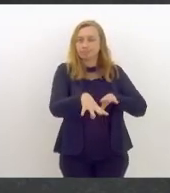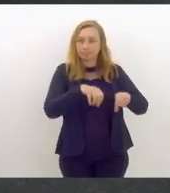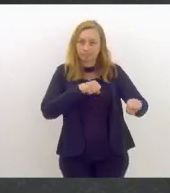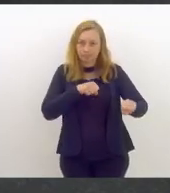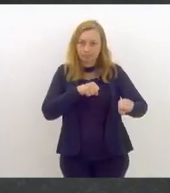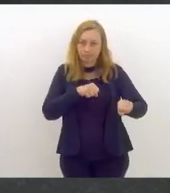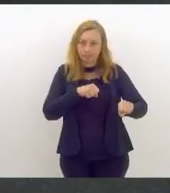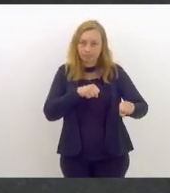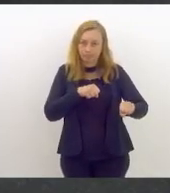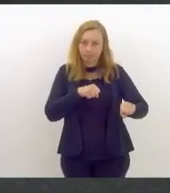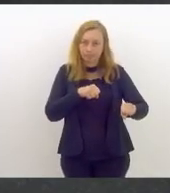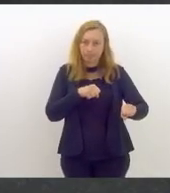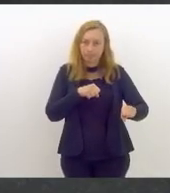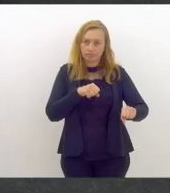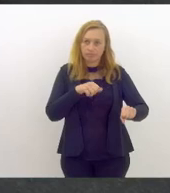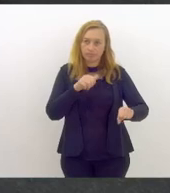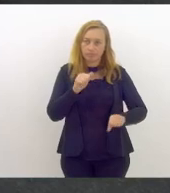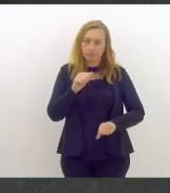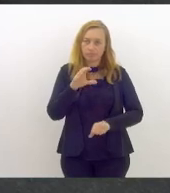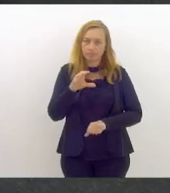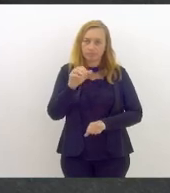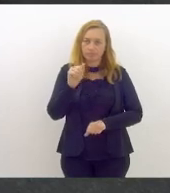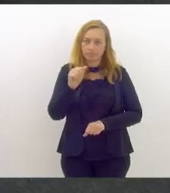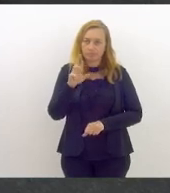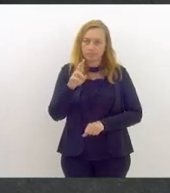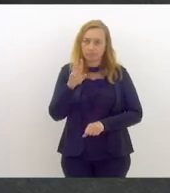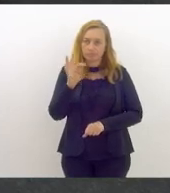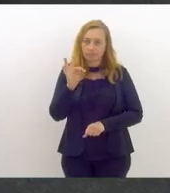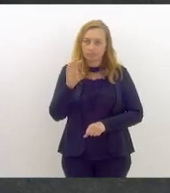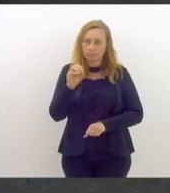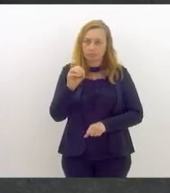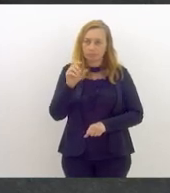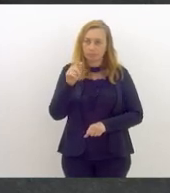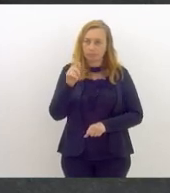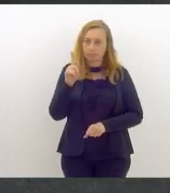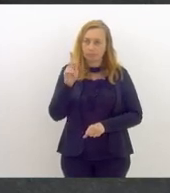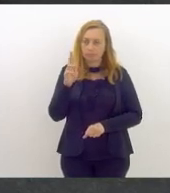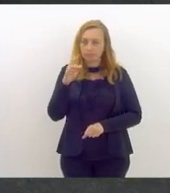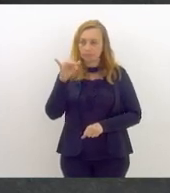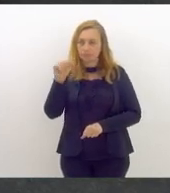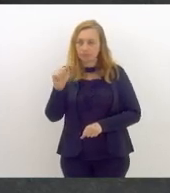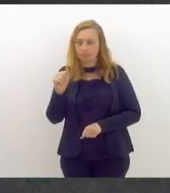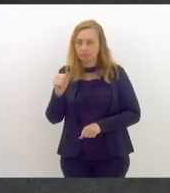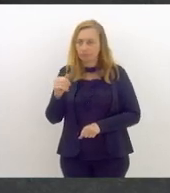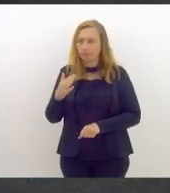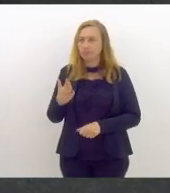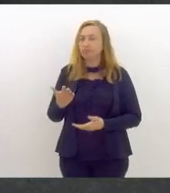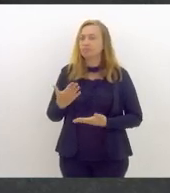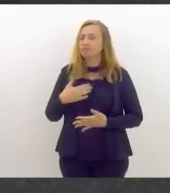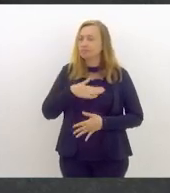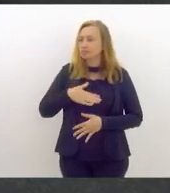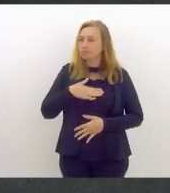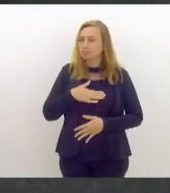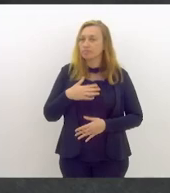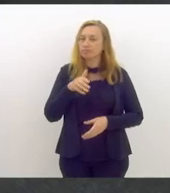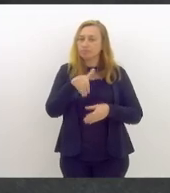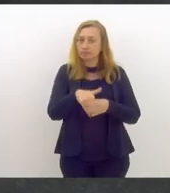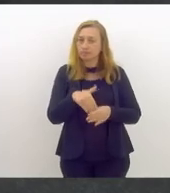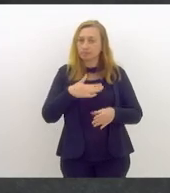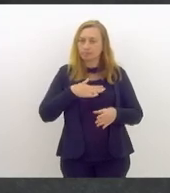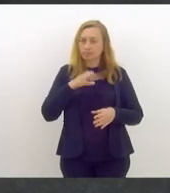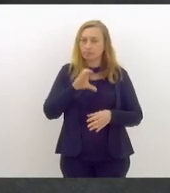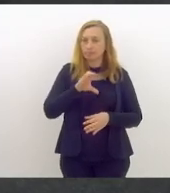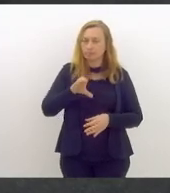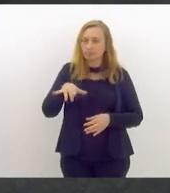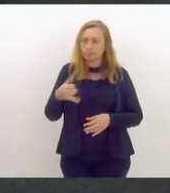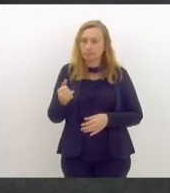a cartografia. Então, eu gostaria, e esse ia ser o meu voto na CCJ, que o